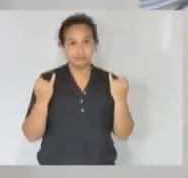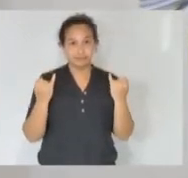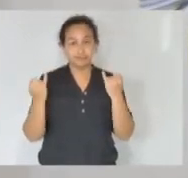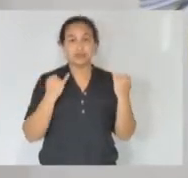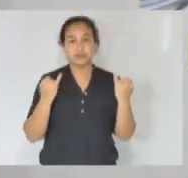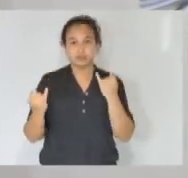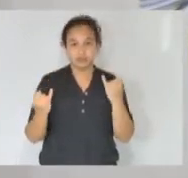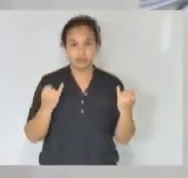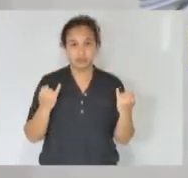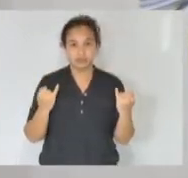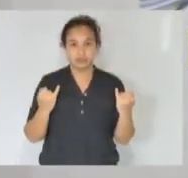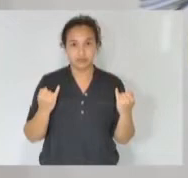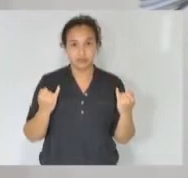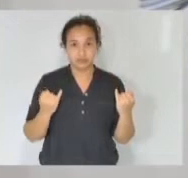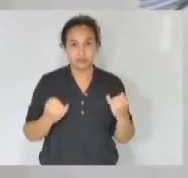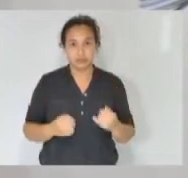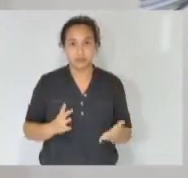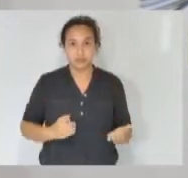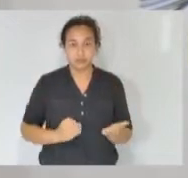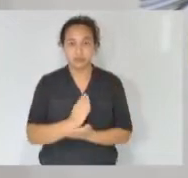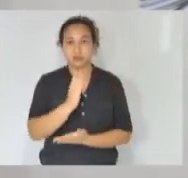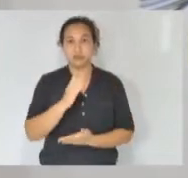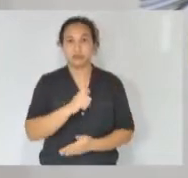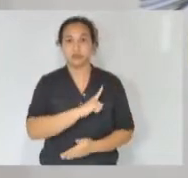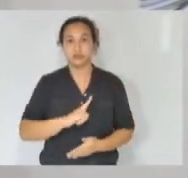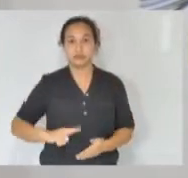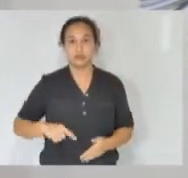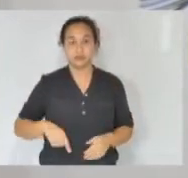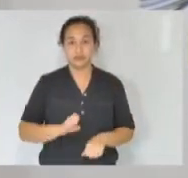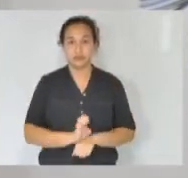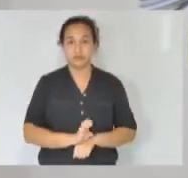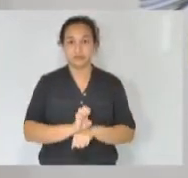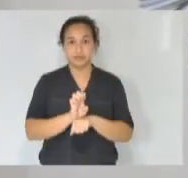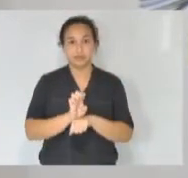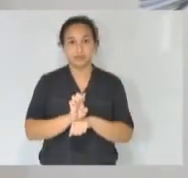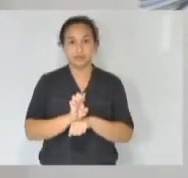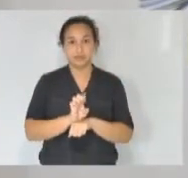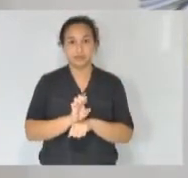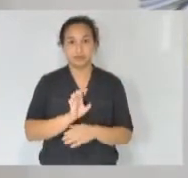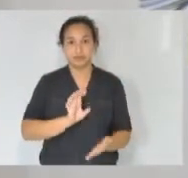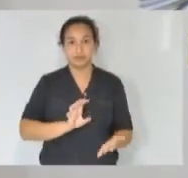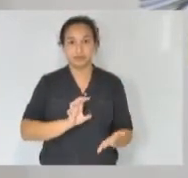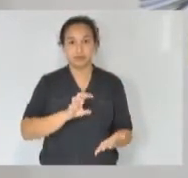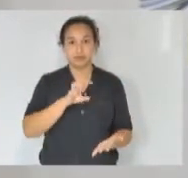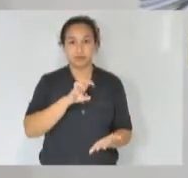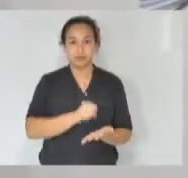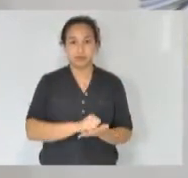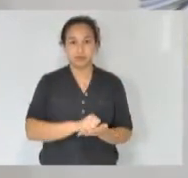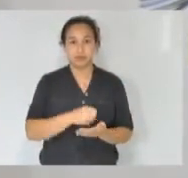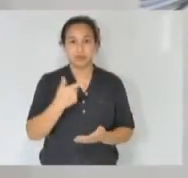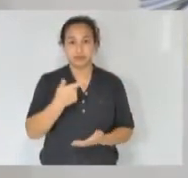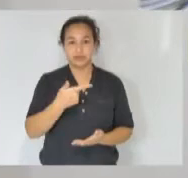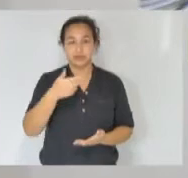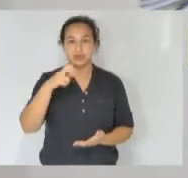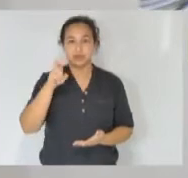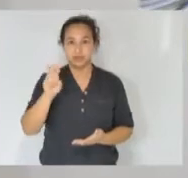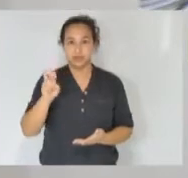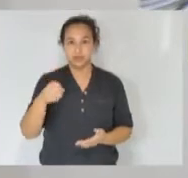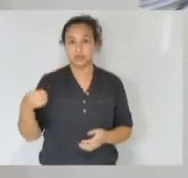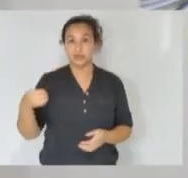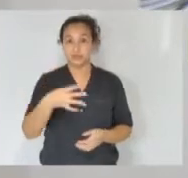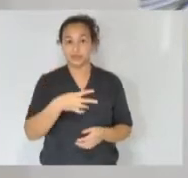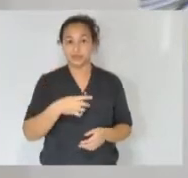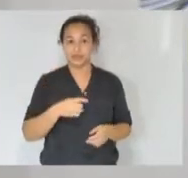informação e a autorização do governo do estado da contratação de 25 novos veterinários